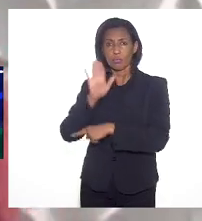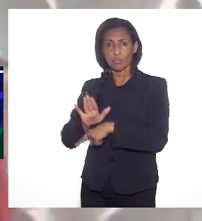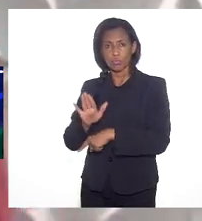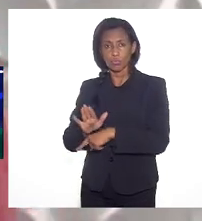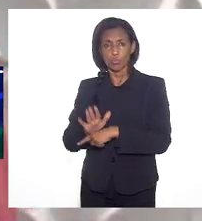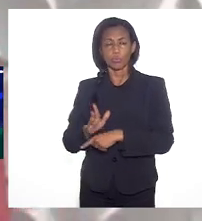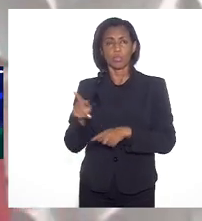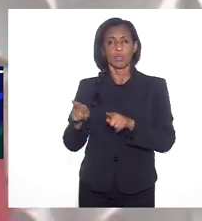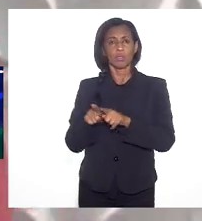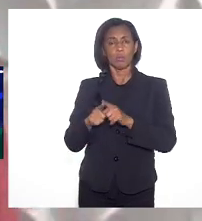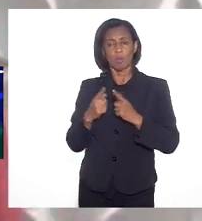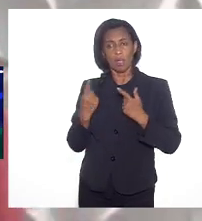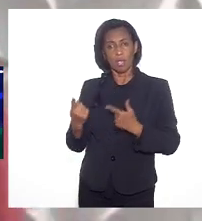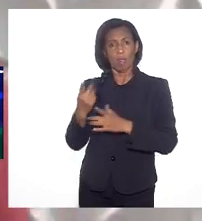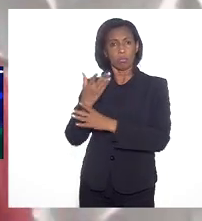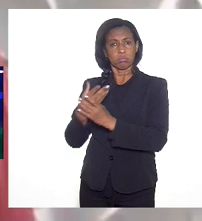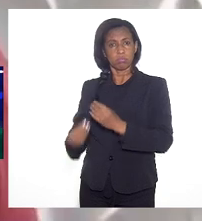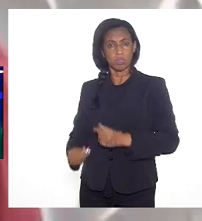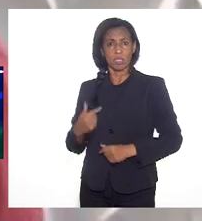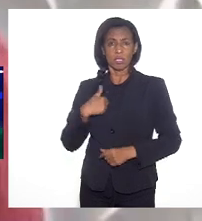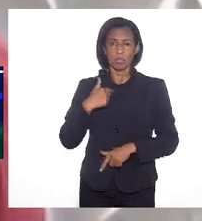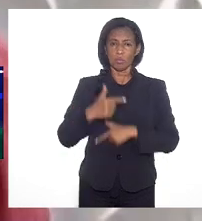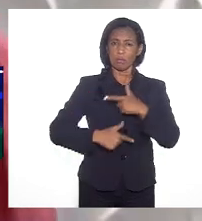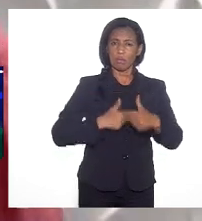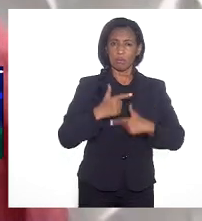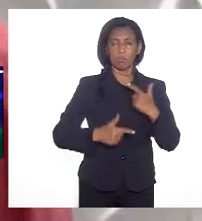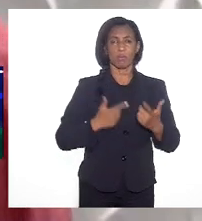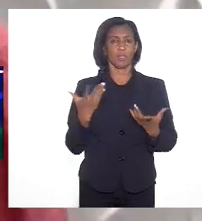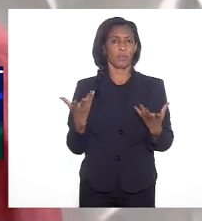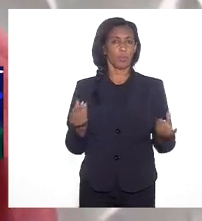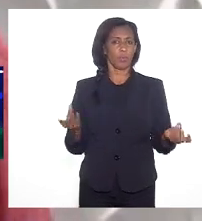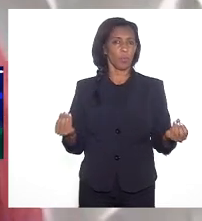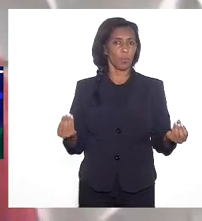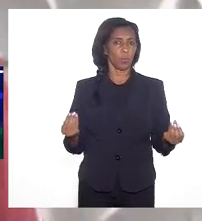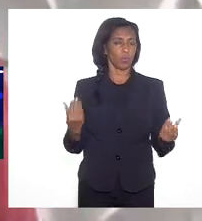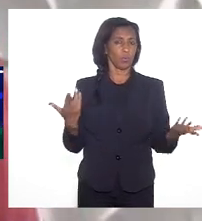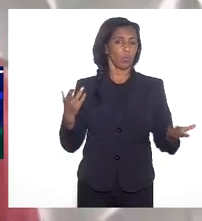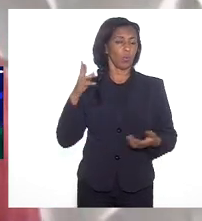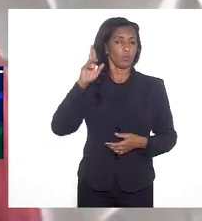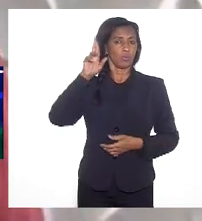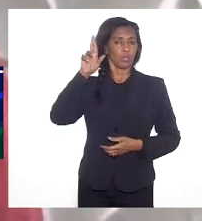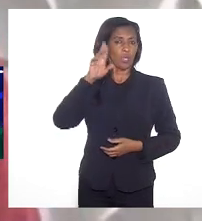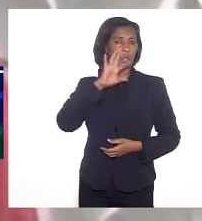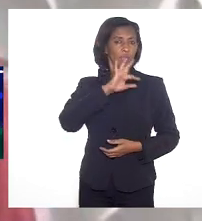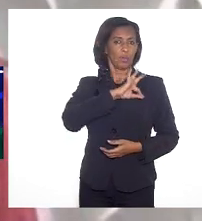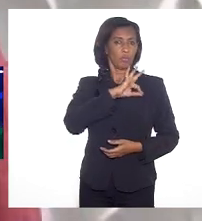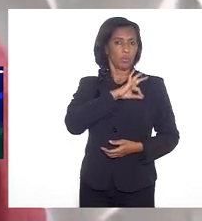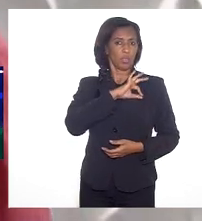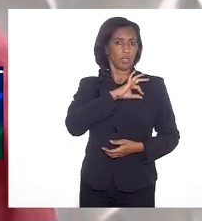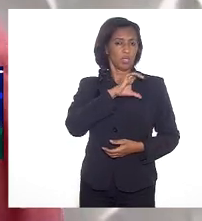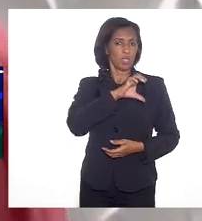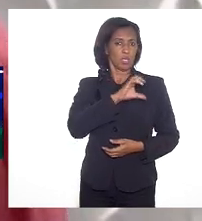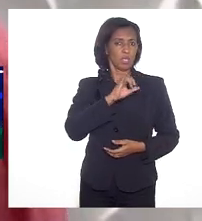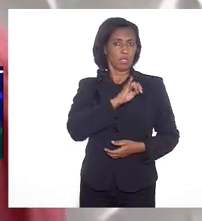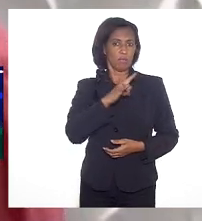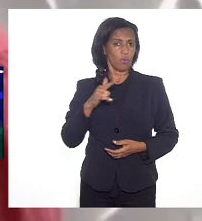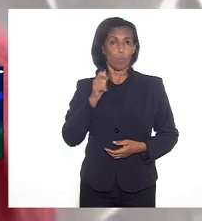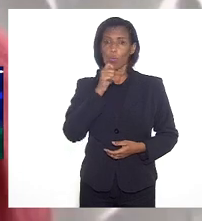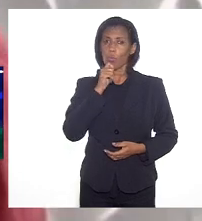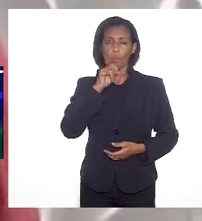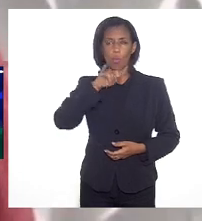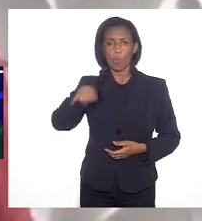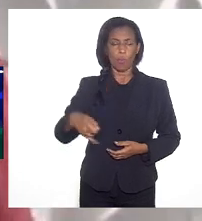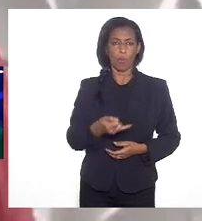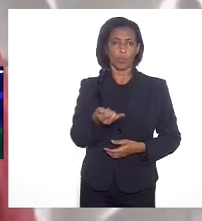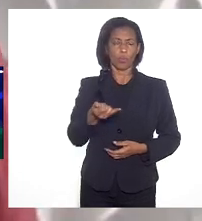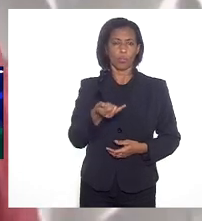desaparecimento e eu que trabalhei muito enquanto chefe da Polícia Civil embora não tenha tido a oportunidade de